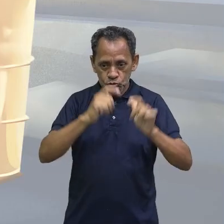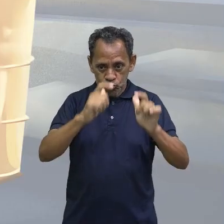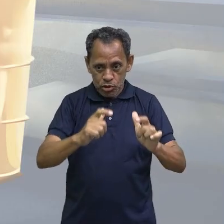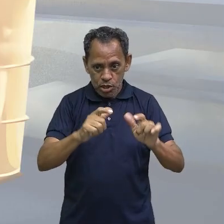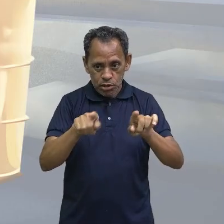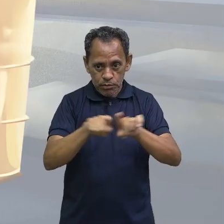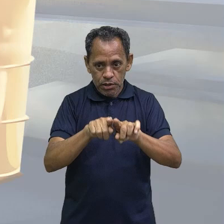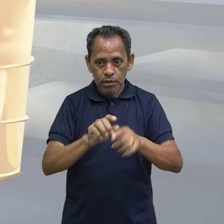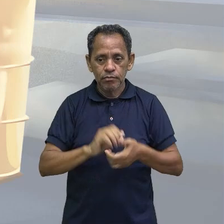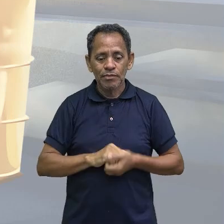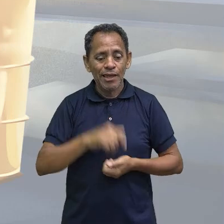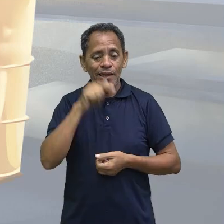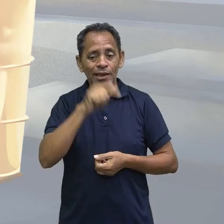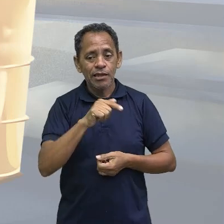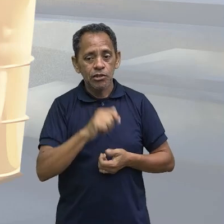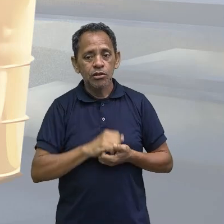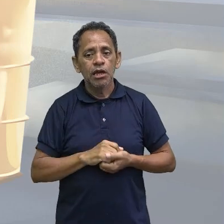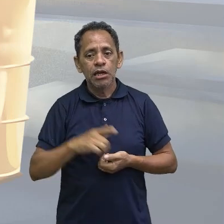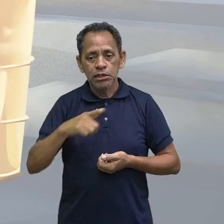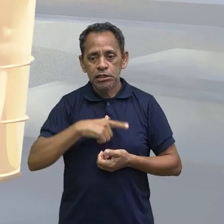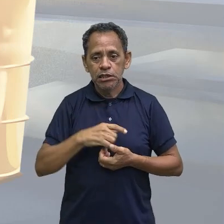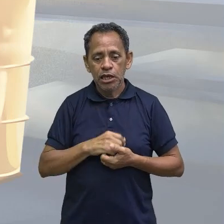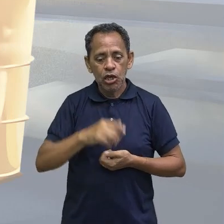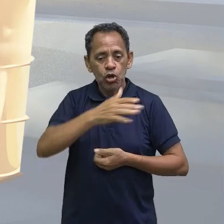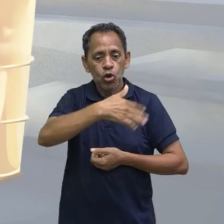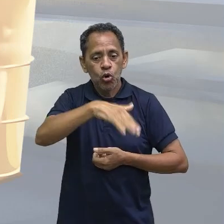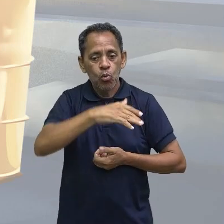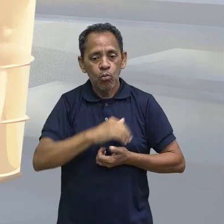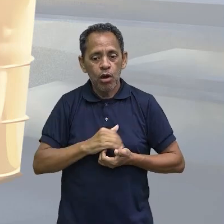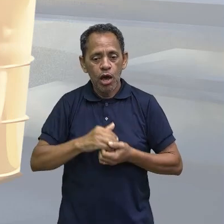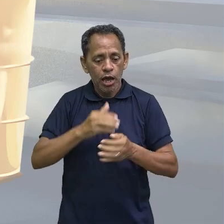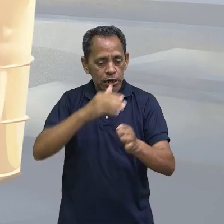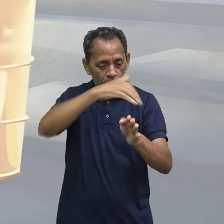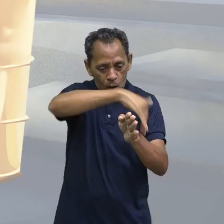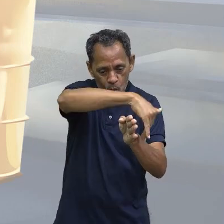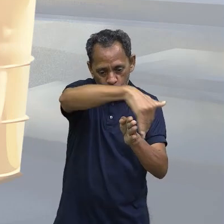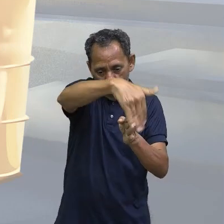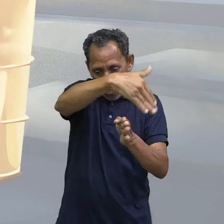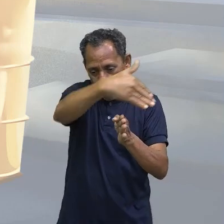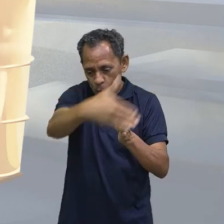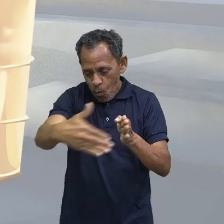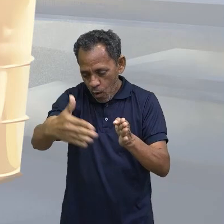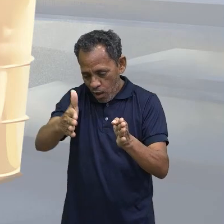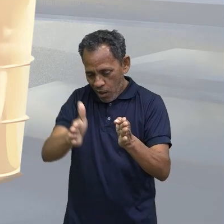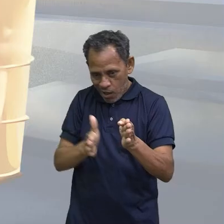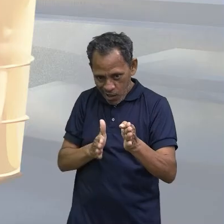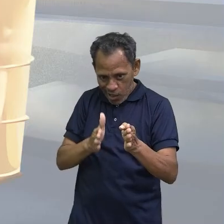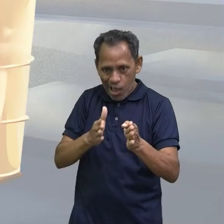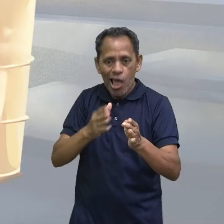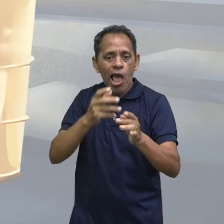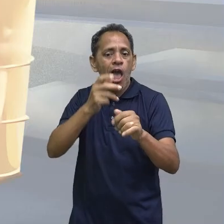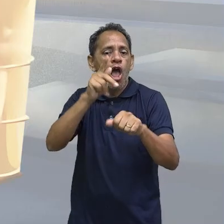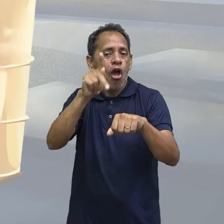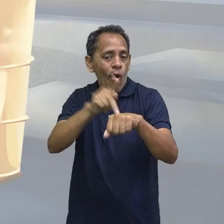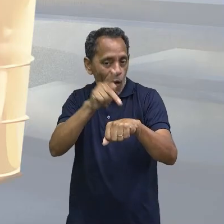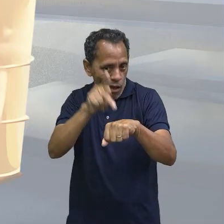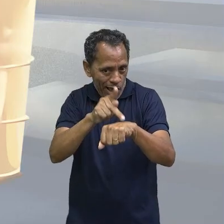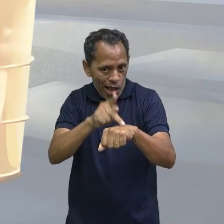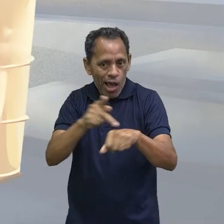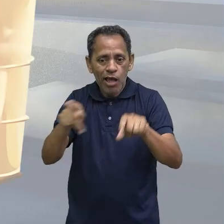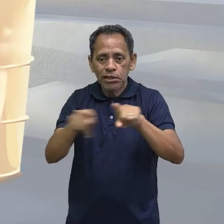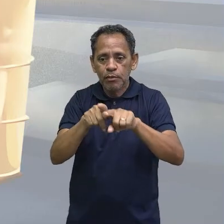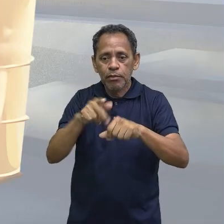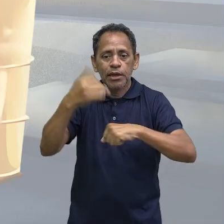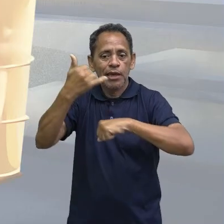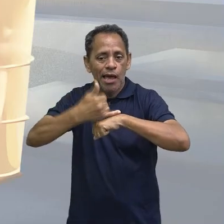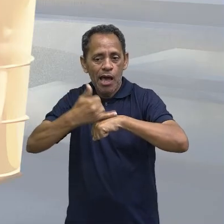O depósito ele é composto por uma grande área cercada por barreiras de concreto e de aço, né, para